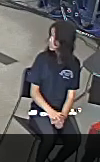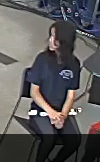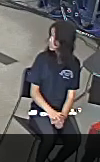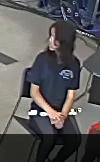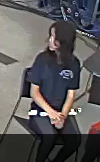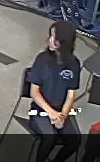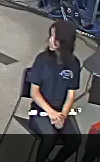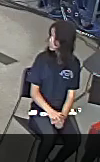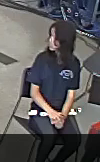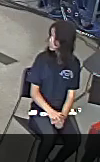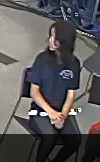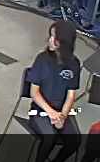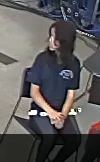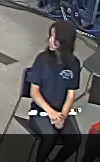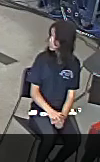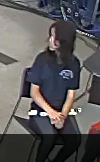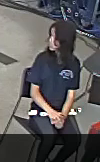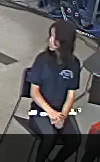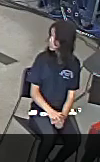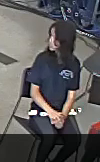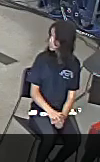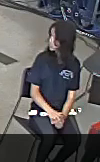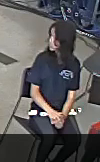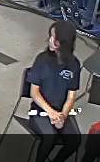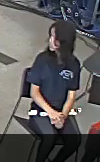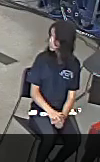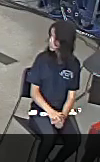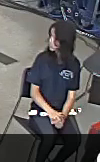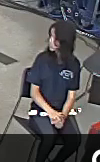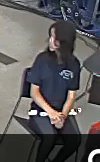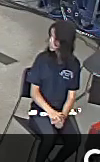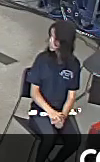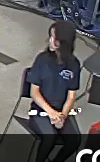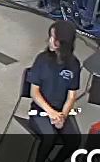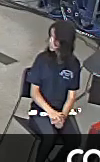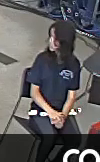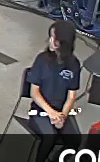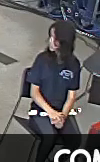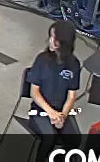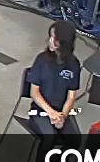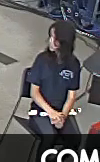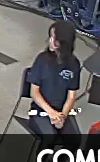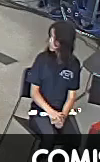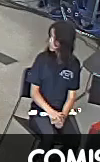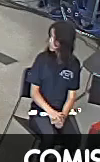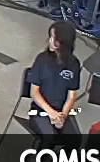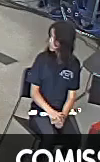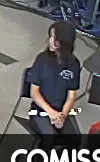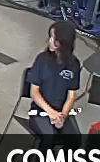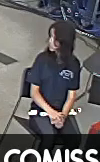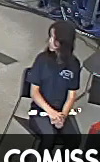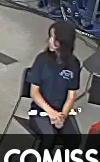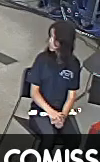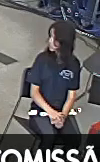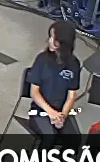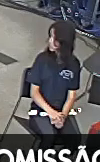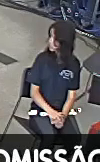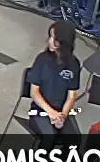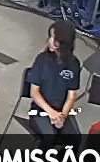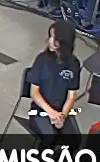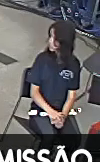Brasil, alargando fronteiras, sobretudo na atualização desse carisma,